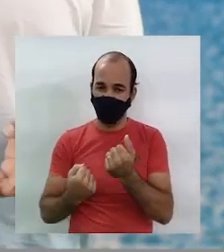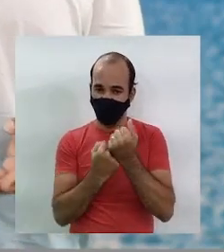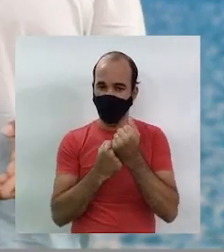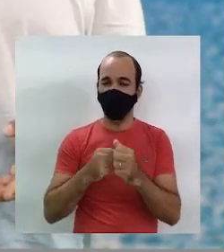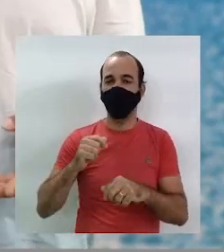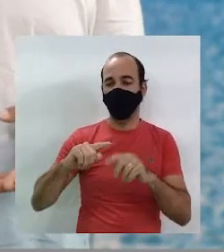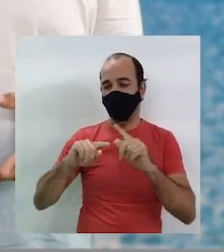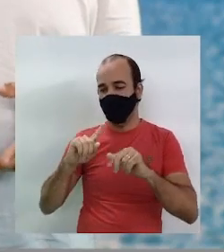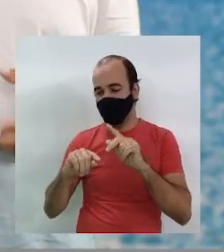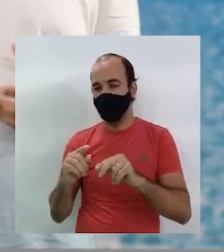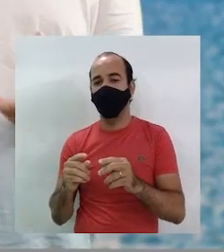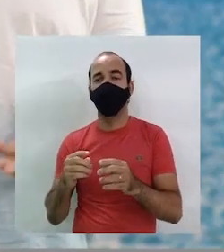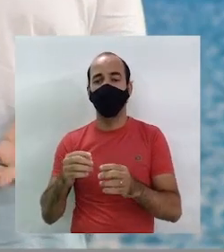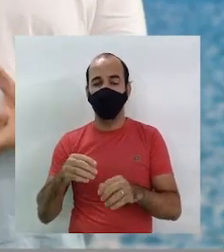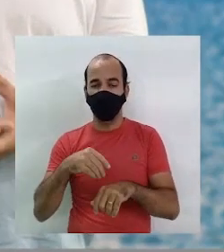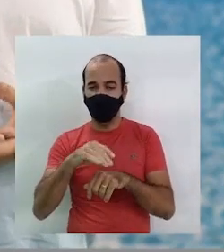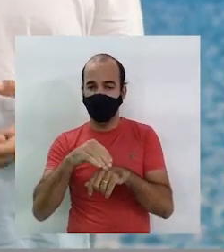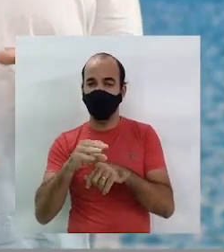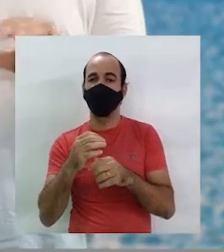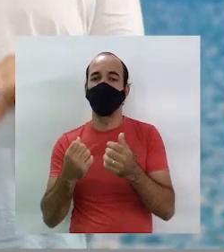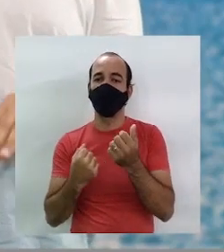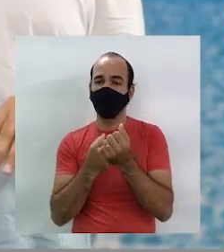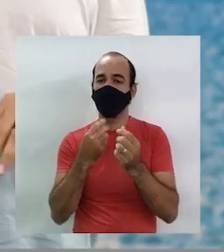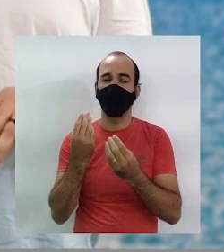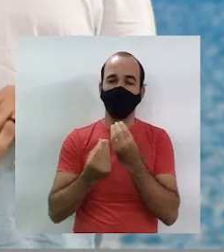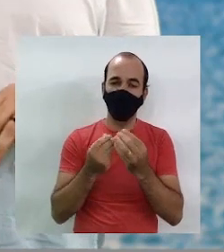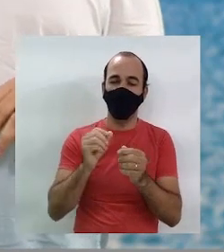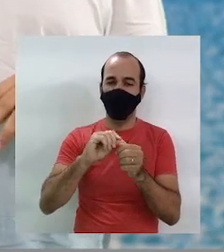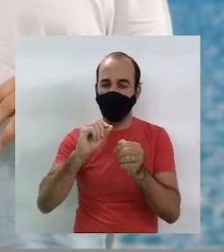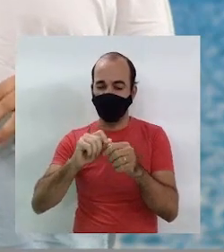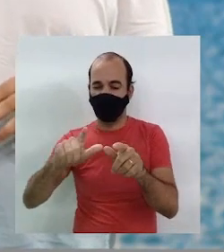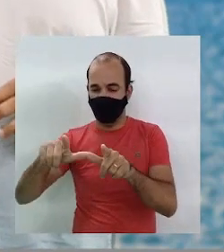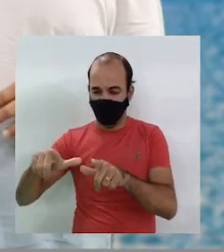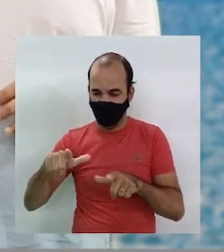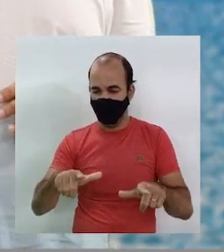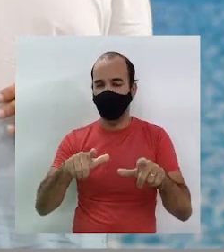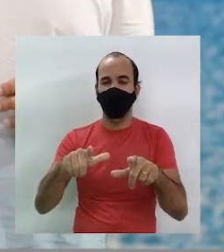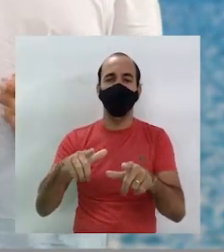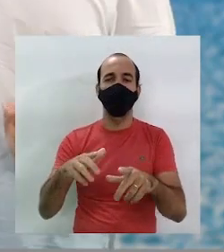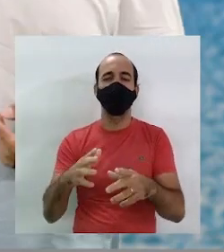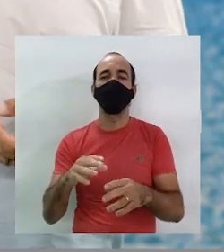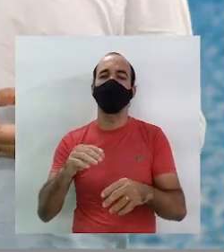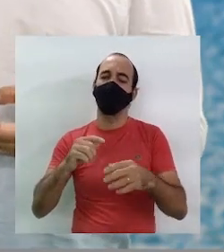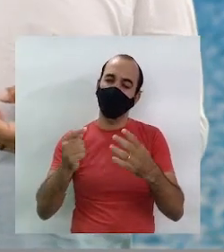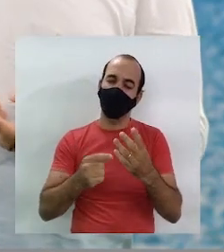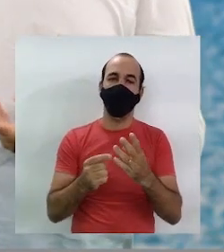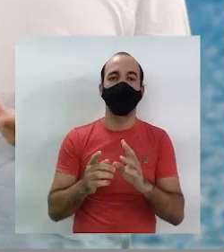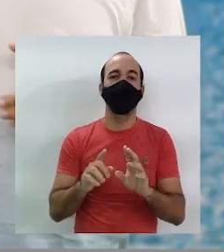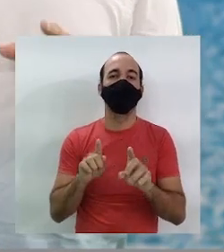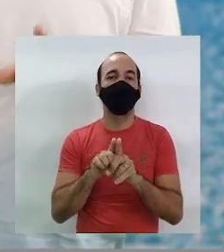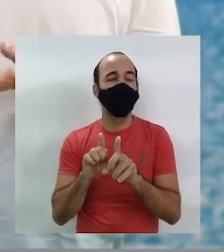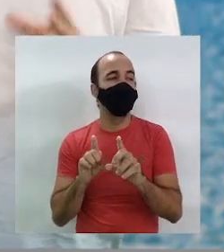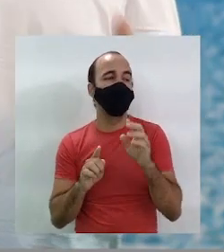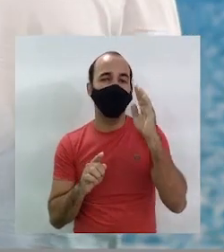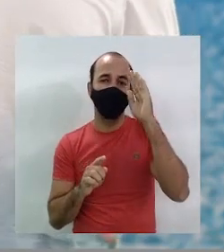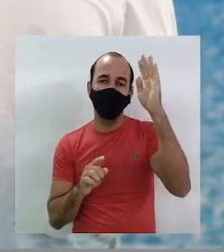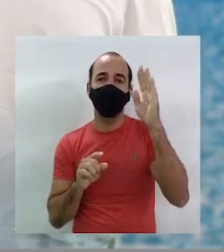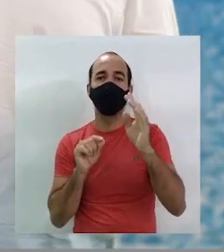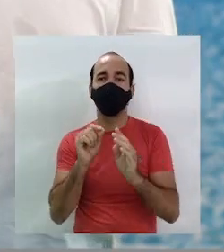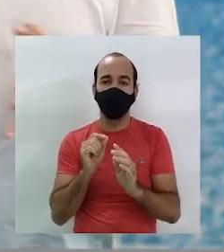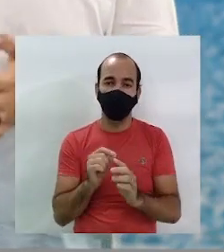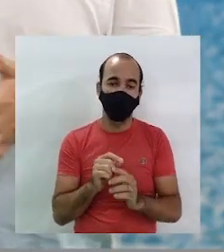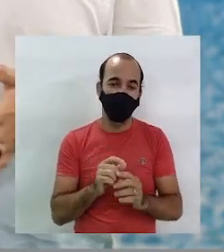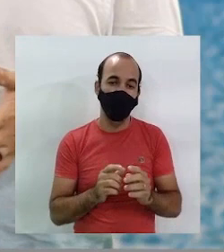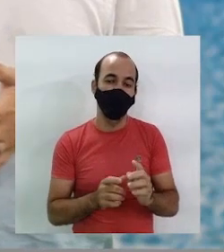com a cerâmica e tudo mais. Mas o importante de se falar, professor, é que ele não iniciou